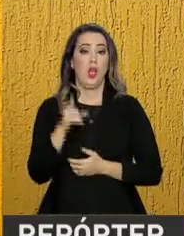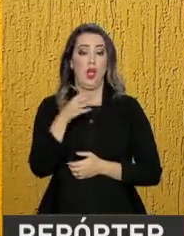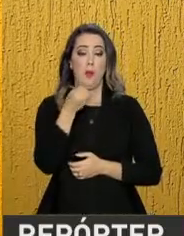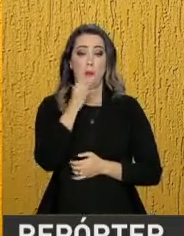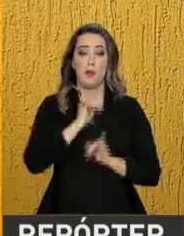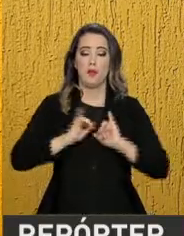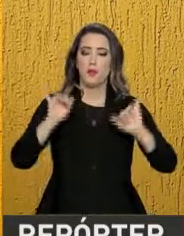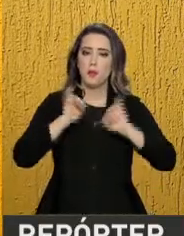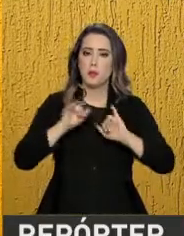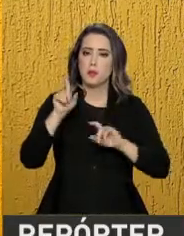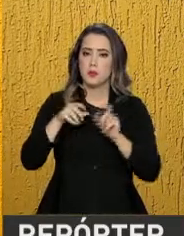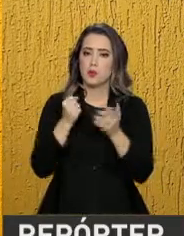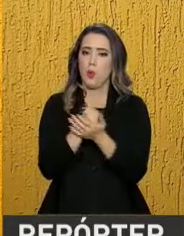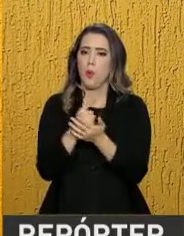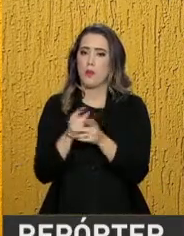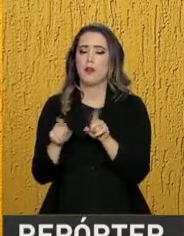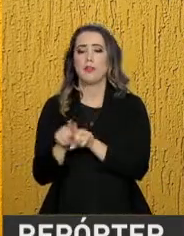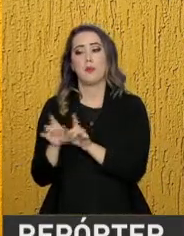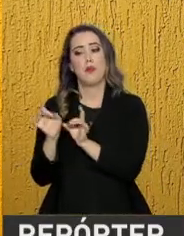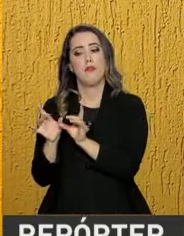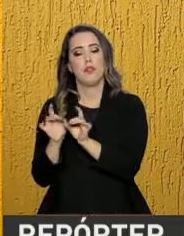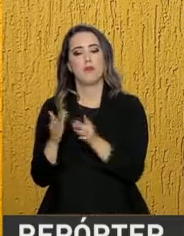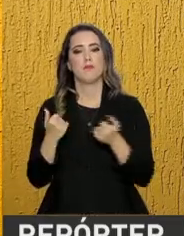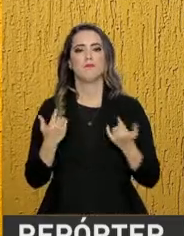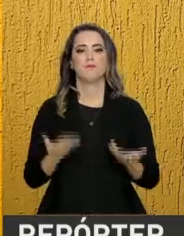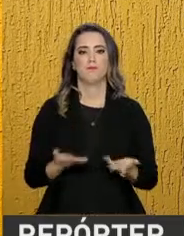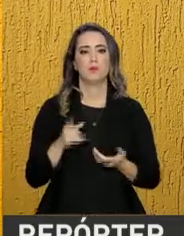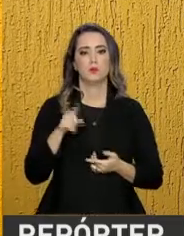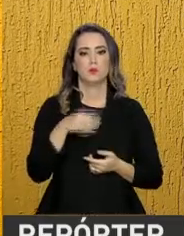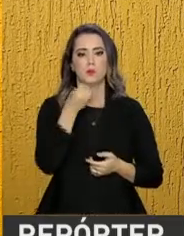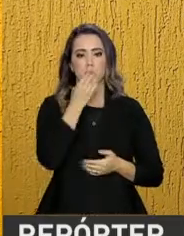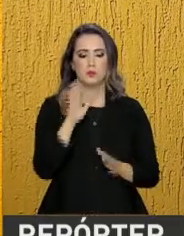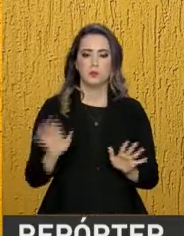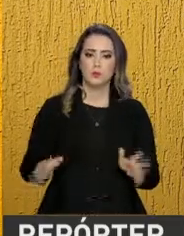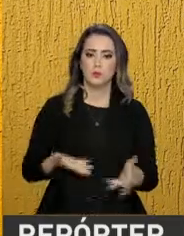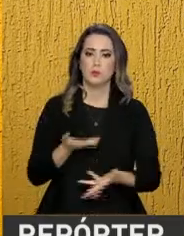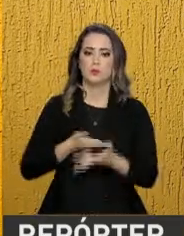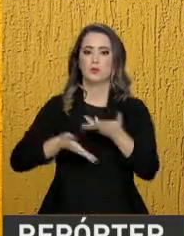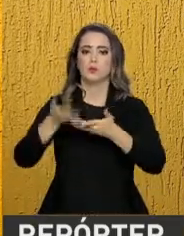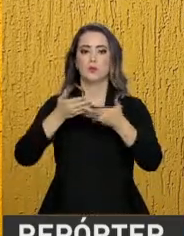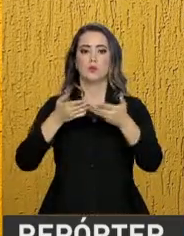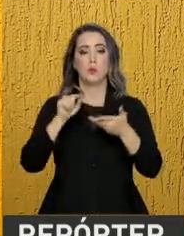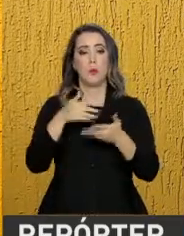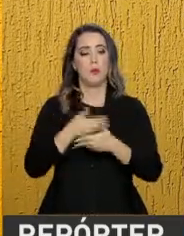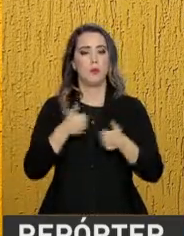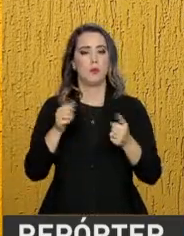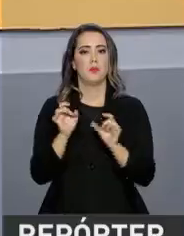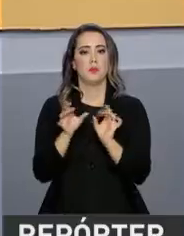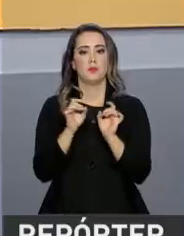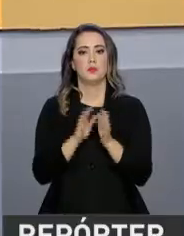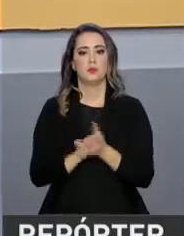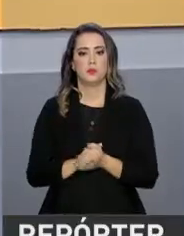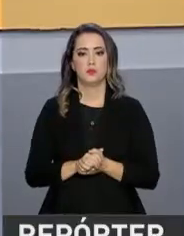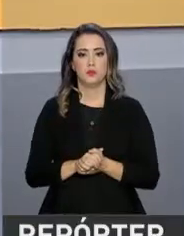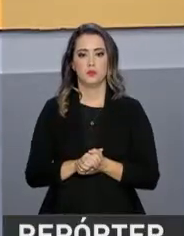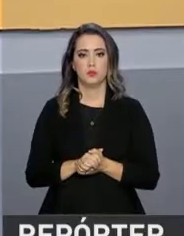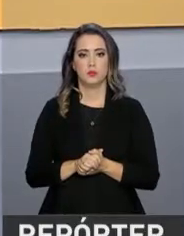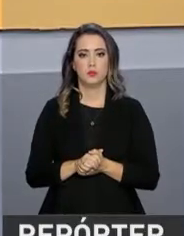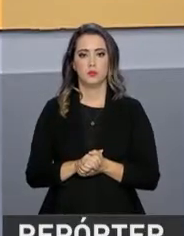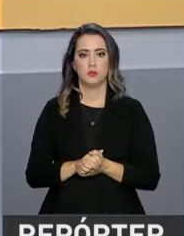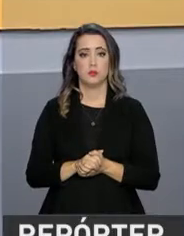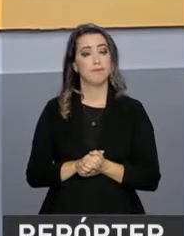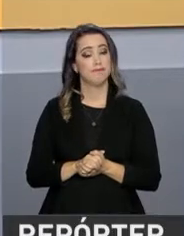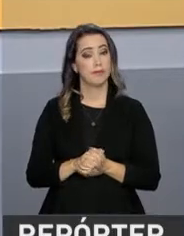comprar como também para quem quer vender é vem favorecer o aquecimento do mercado imobiliário o